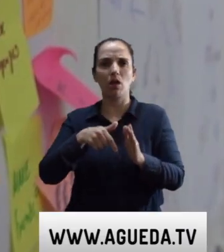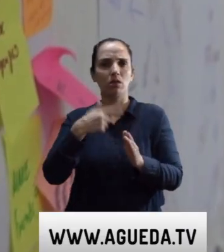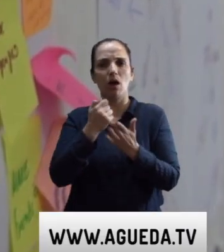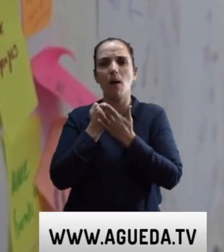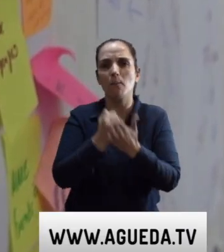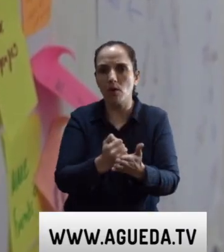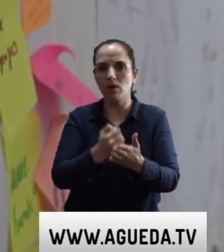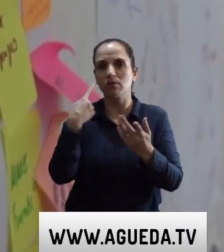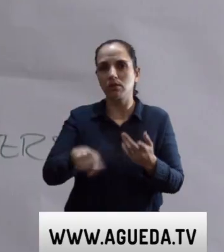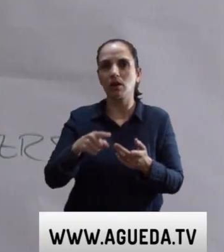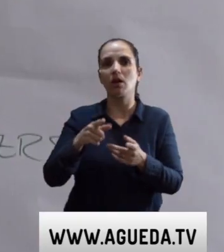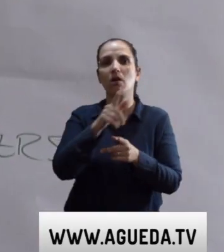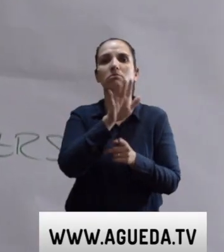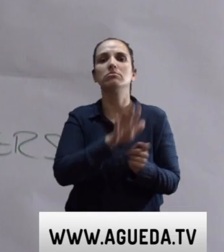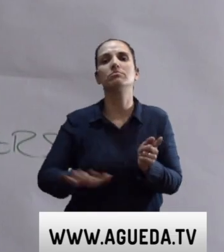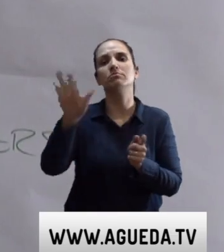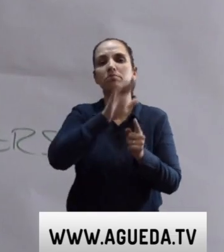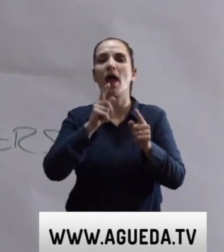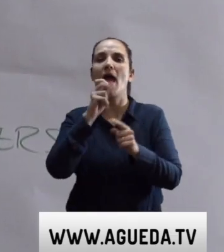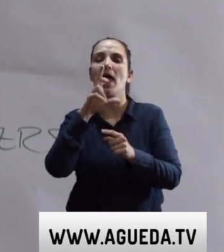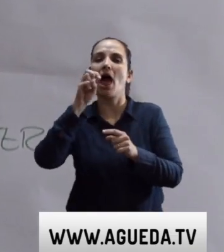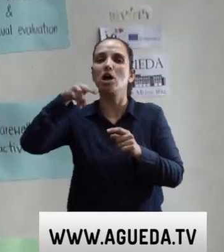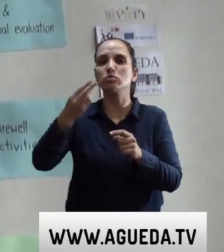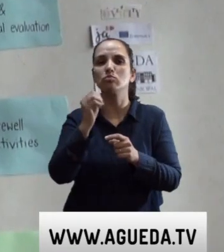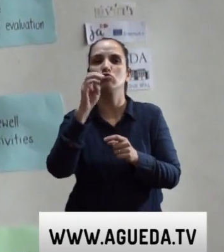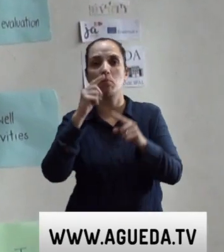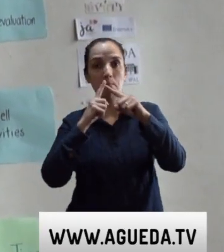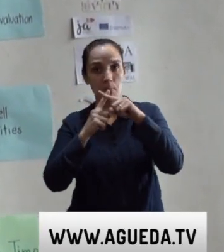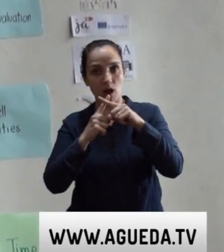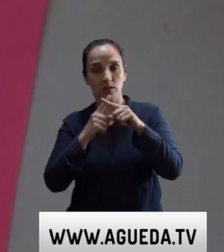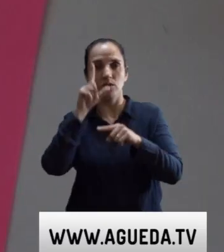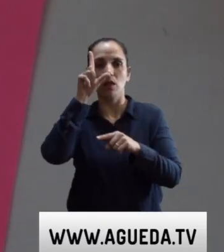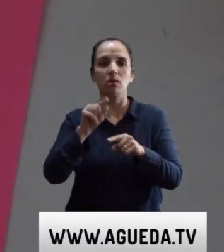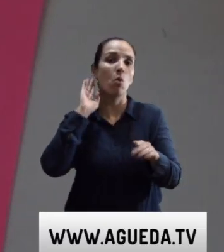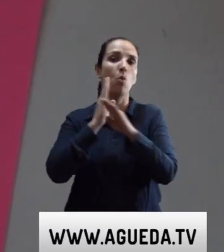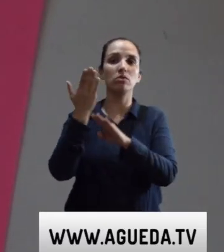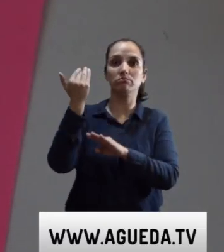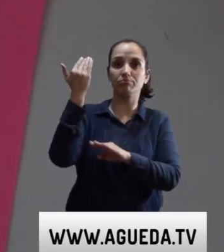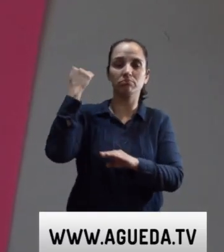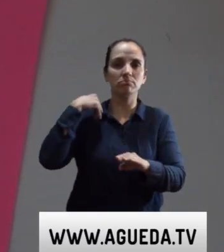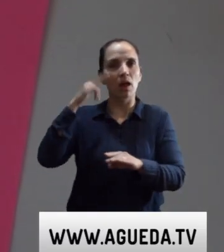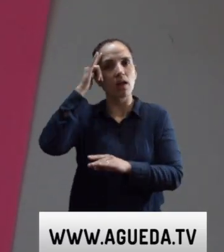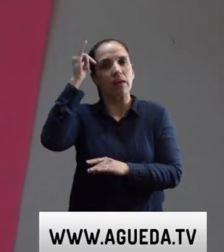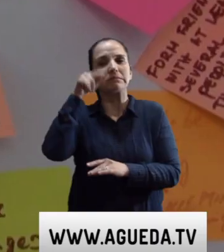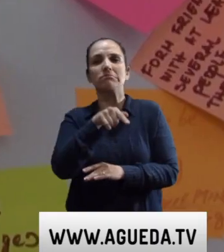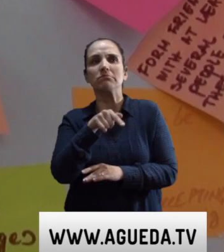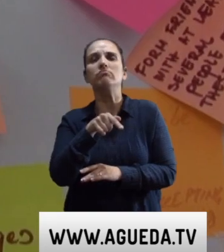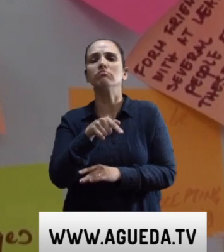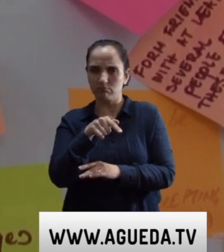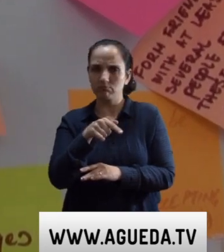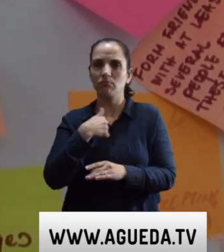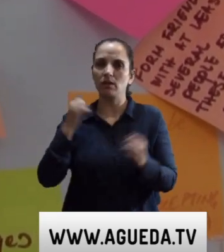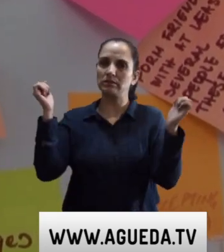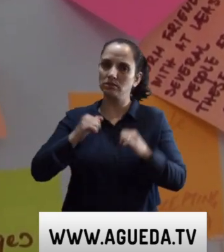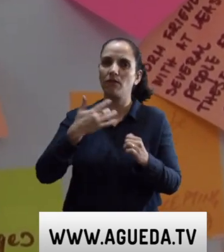de projetos apoiados e financiados pela Agência Nacional Erasmus Mais Juventude em Ação. E do último encontro que tivemos surgiu esta ideia,